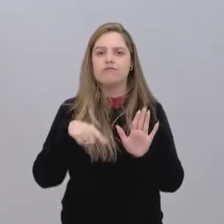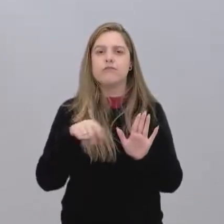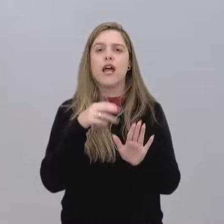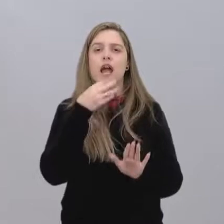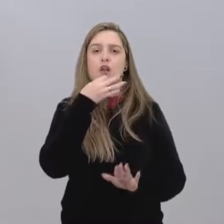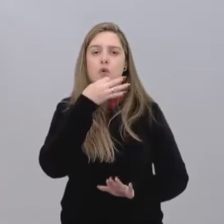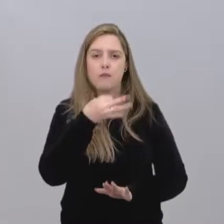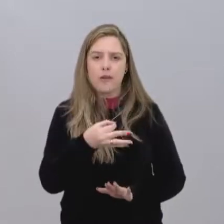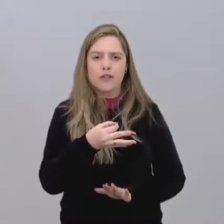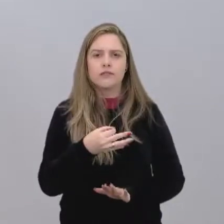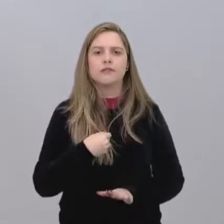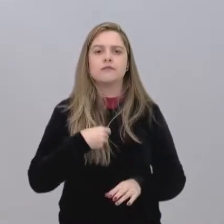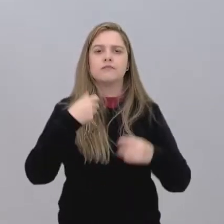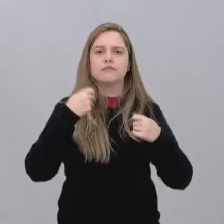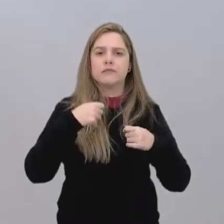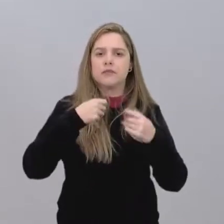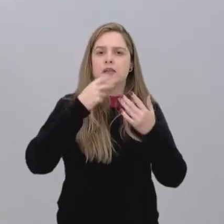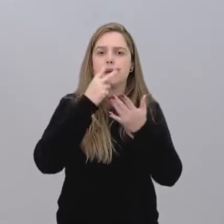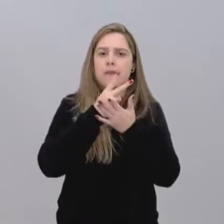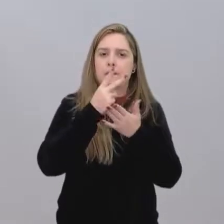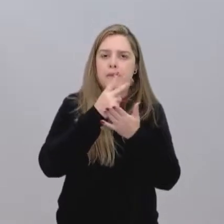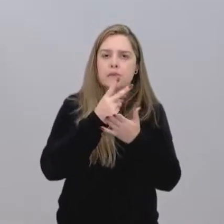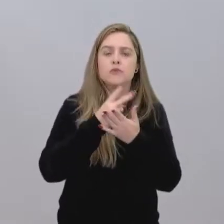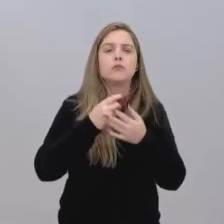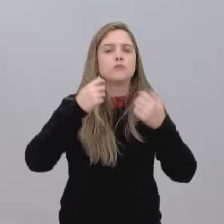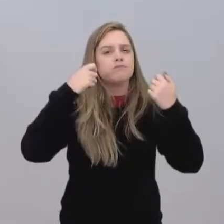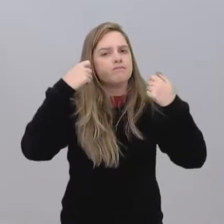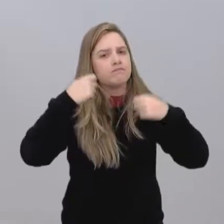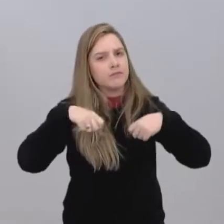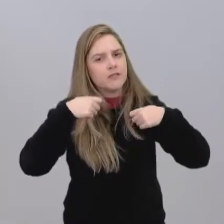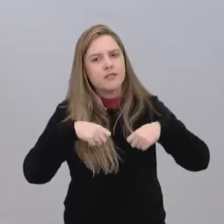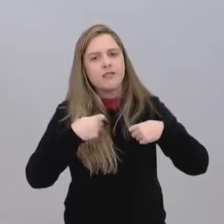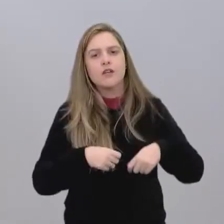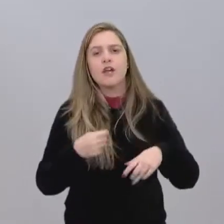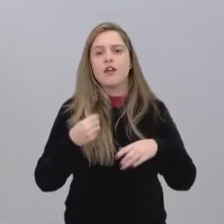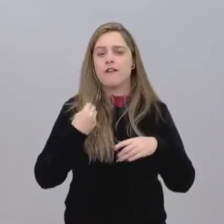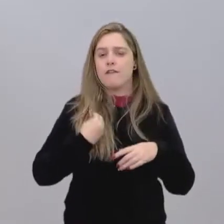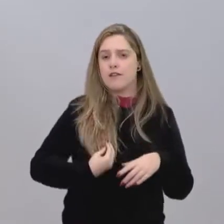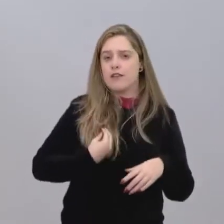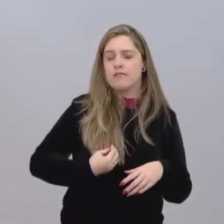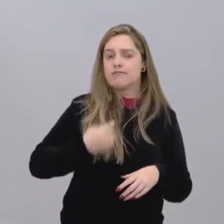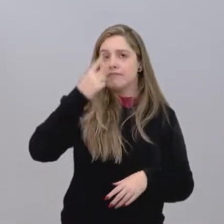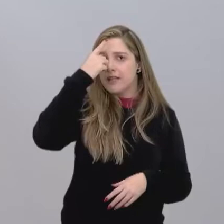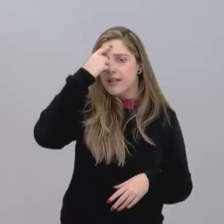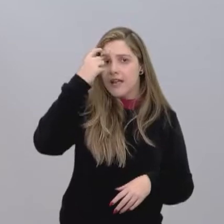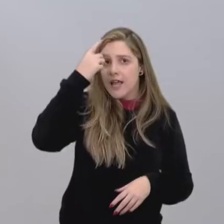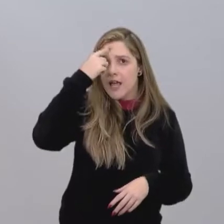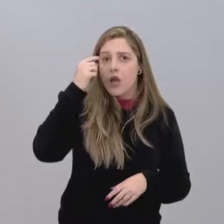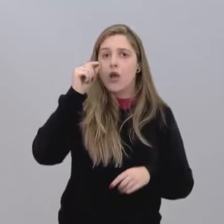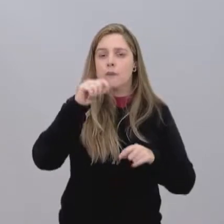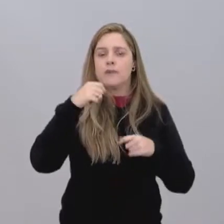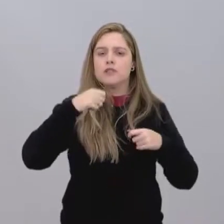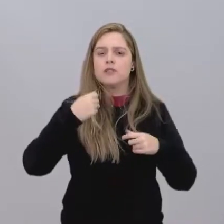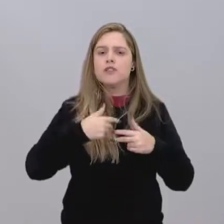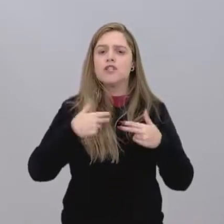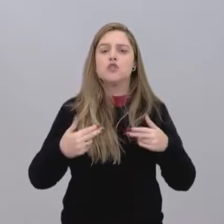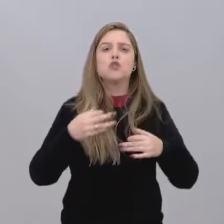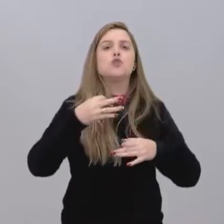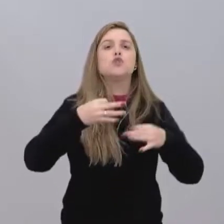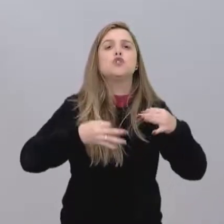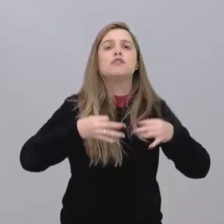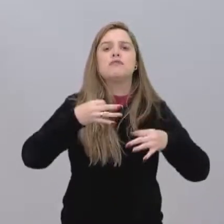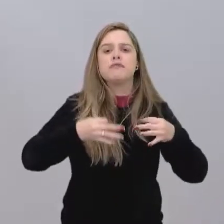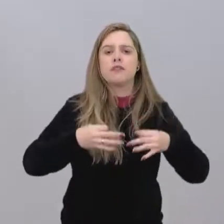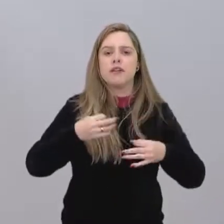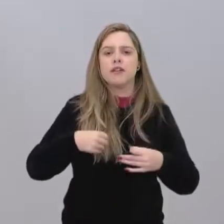argumentos. Para se ter um argumento, eu preciso então ter primeiro uma ideia e preciso ter algo que justifique,